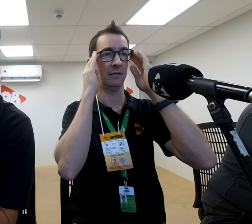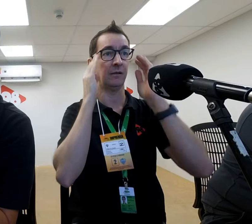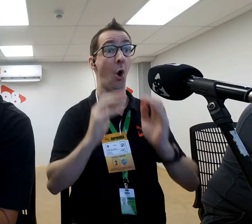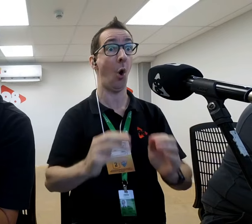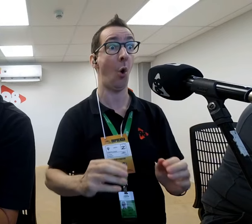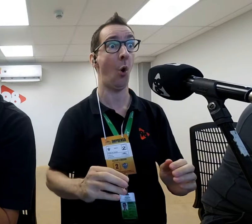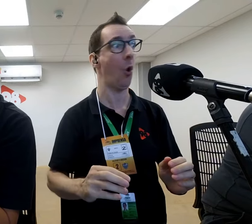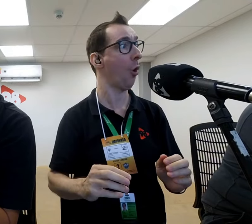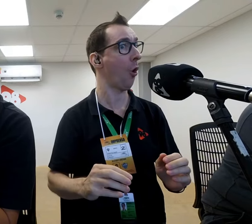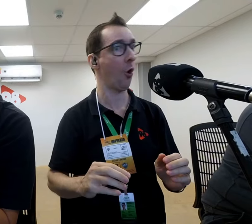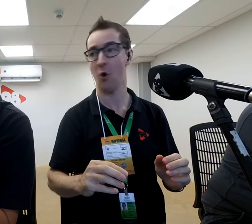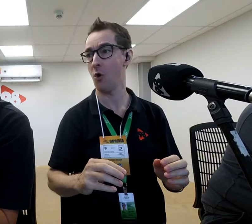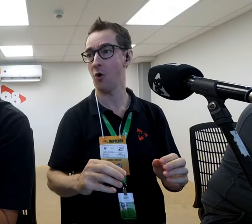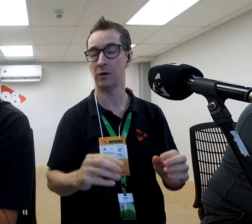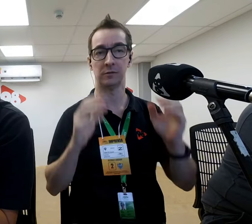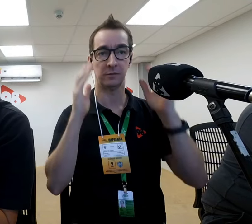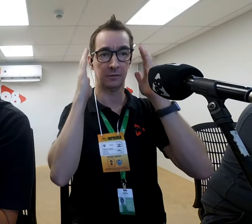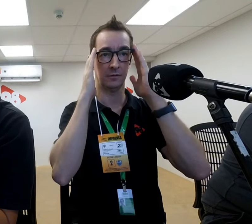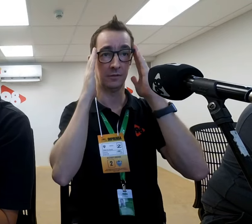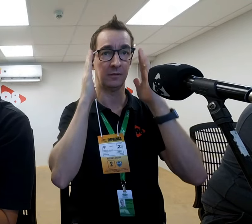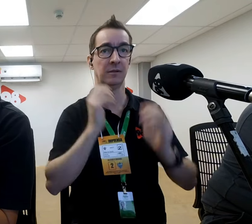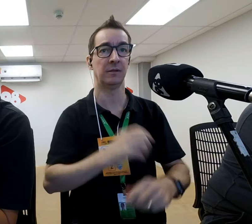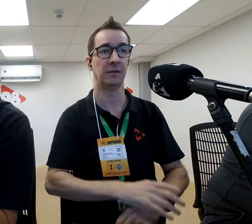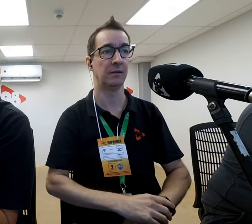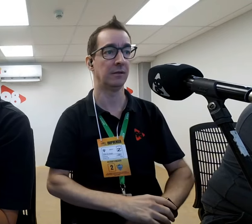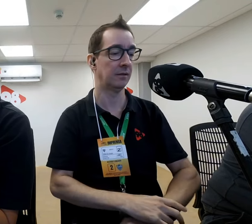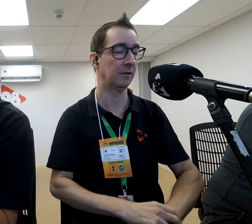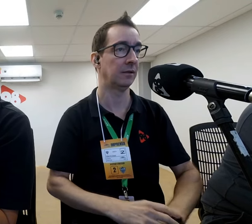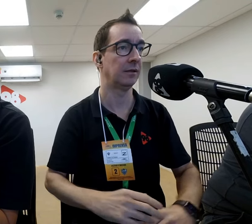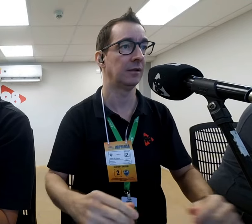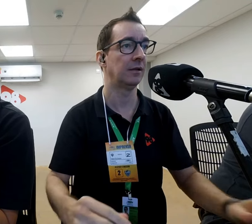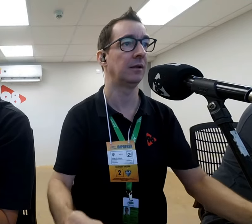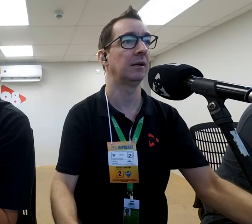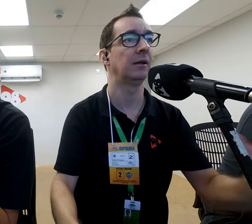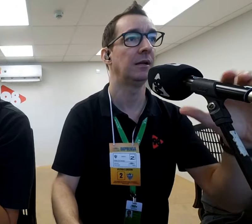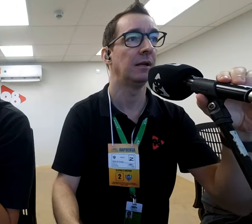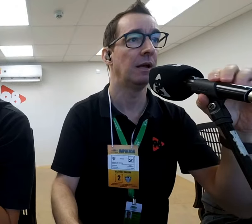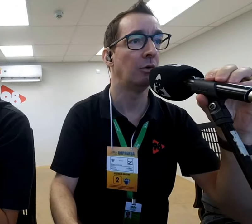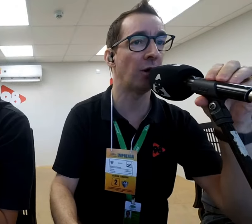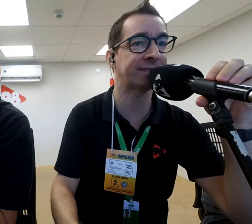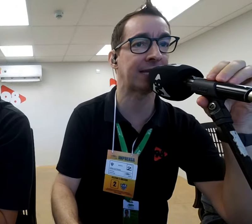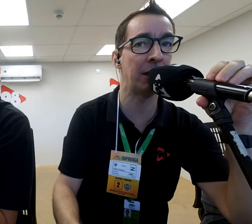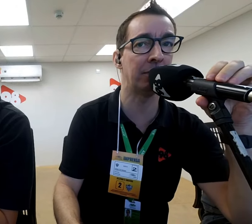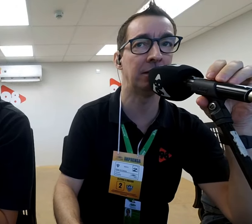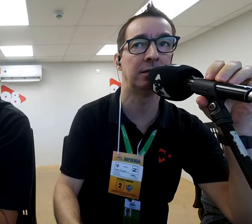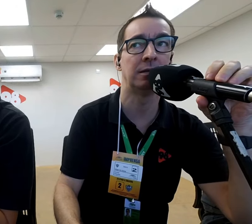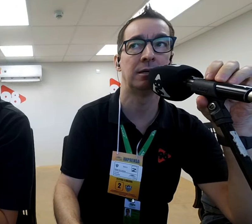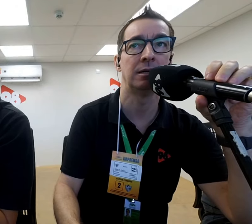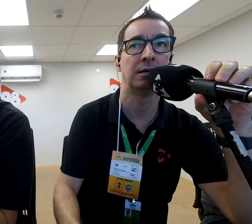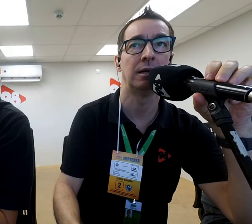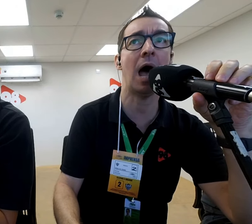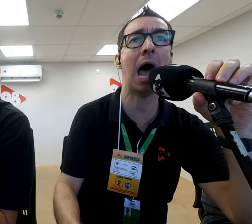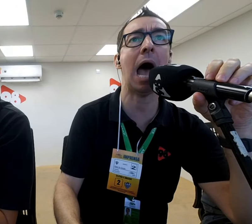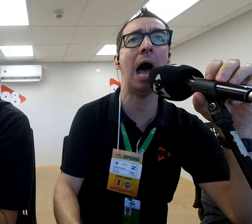Brasil tá escrito Igor Assunção você está gordo é quem tá fininho é você mesmo que o colete nem